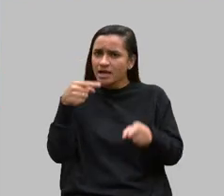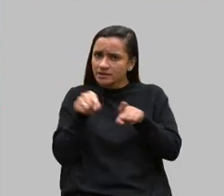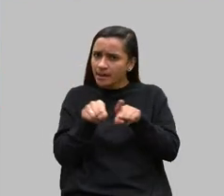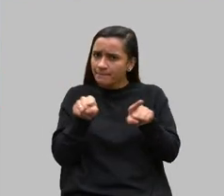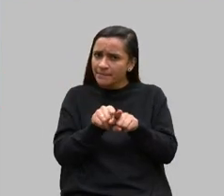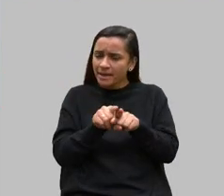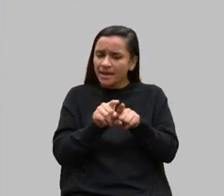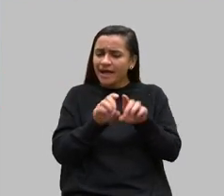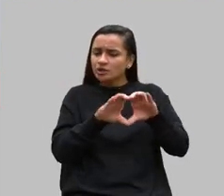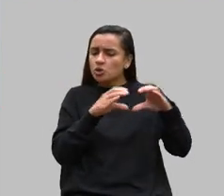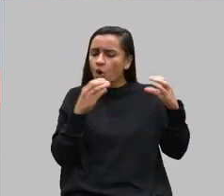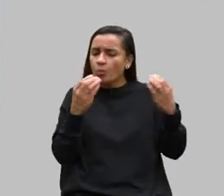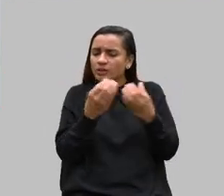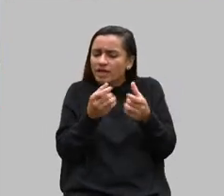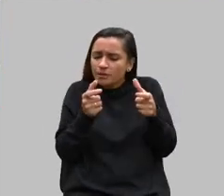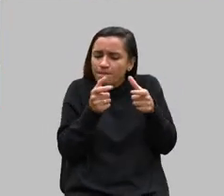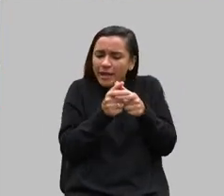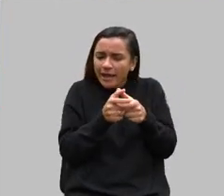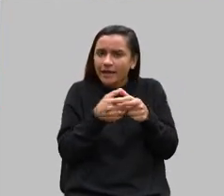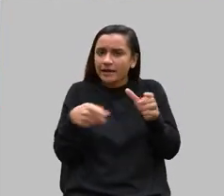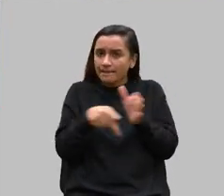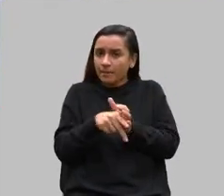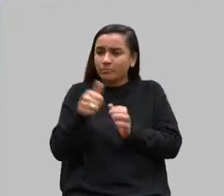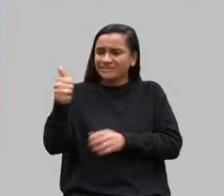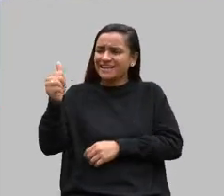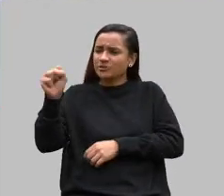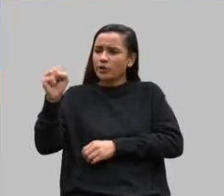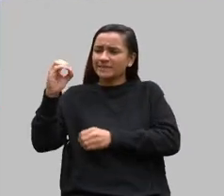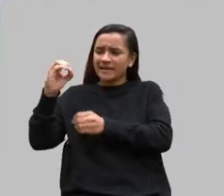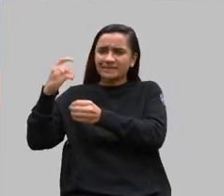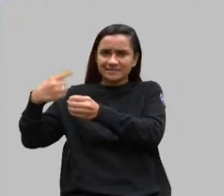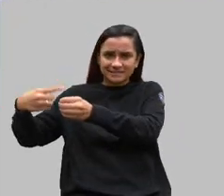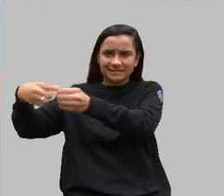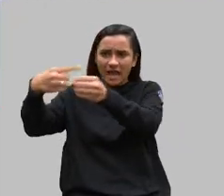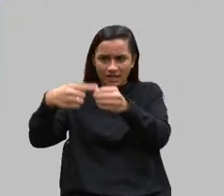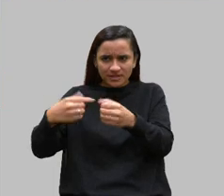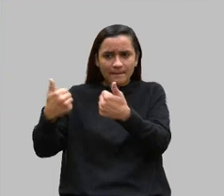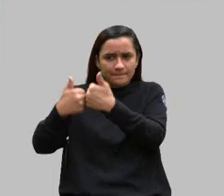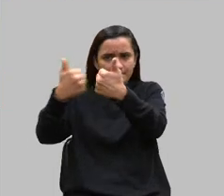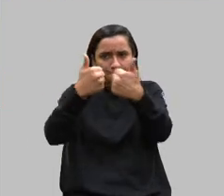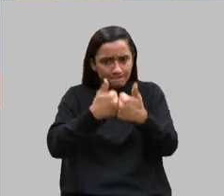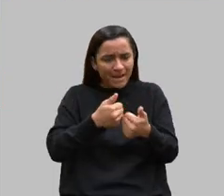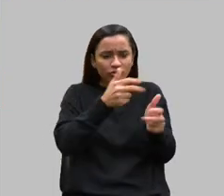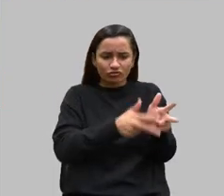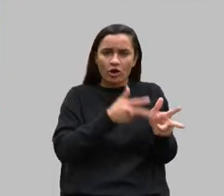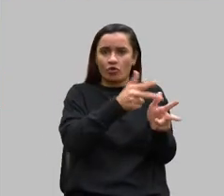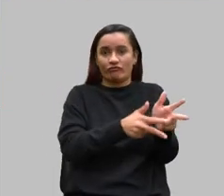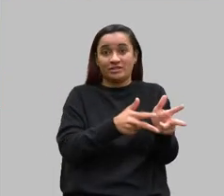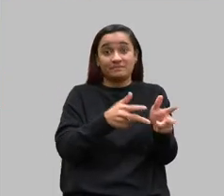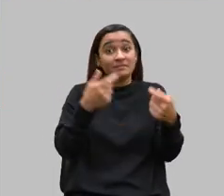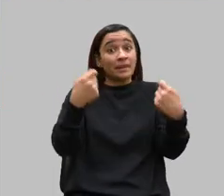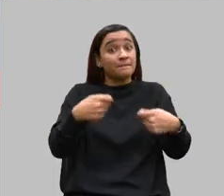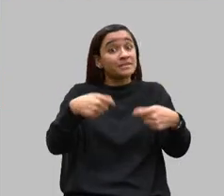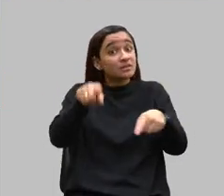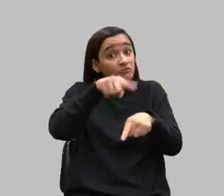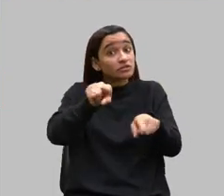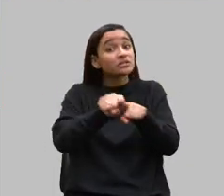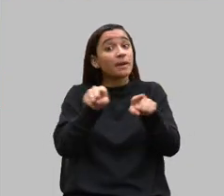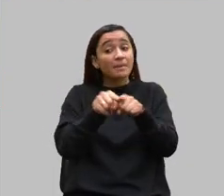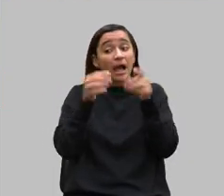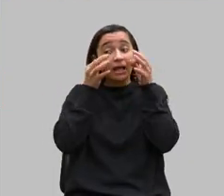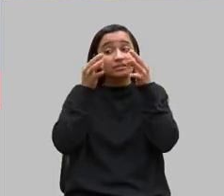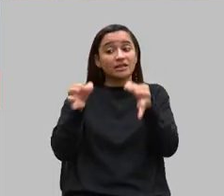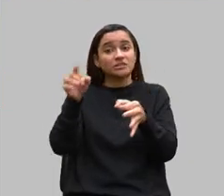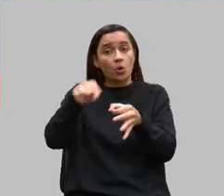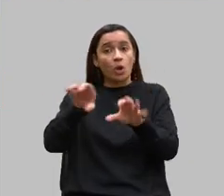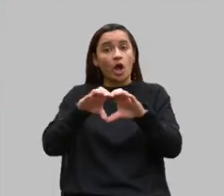municípios né que são cortados por ferrovias em municípios próximos de ferrovias é preciso ouvir as comunidades as comunidades